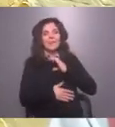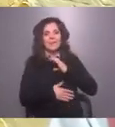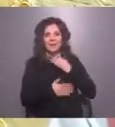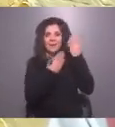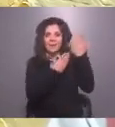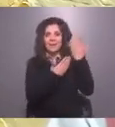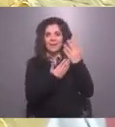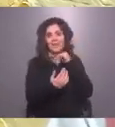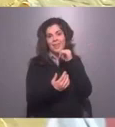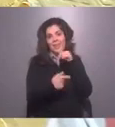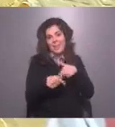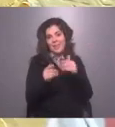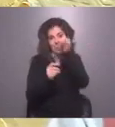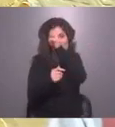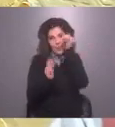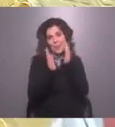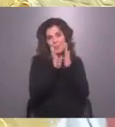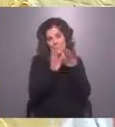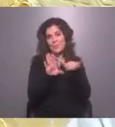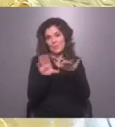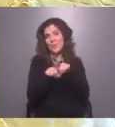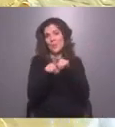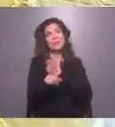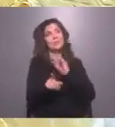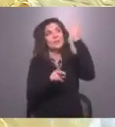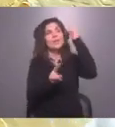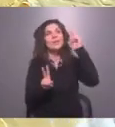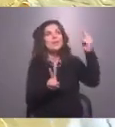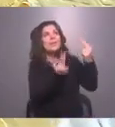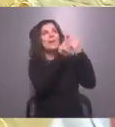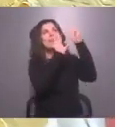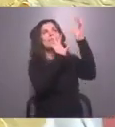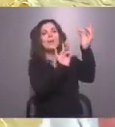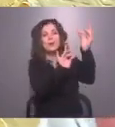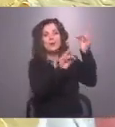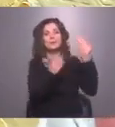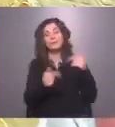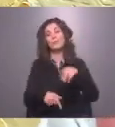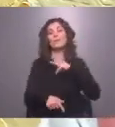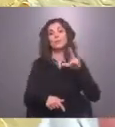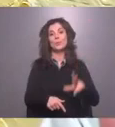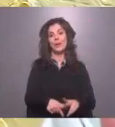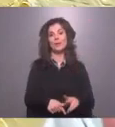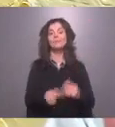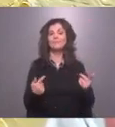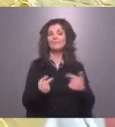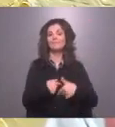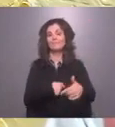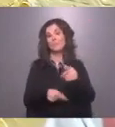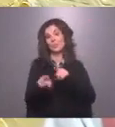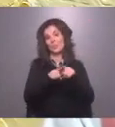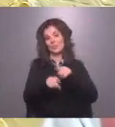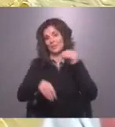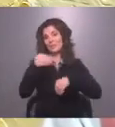nosso encontro com o Senhor, esta celebração dominical. Neste dia em que em Portugal temos eleições